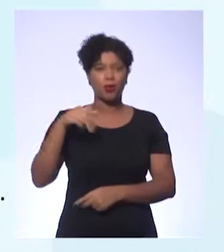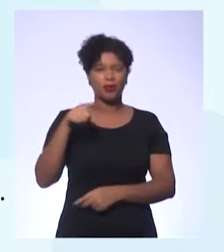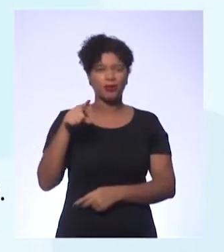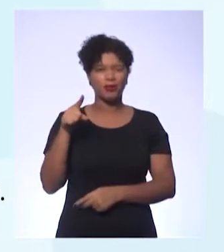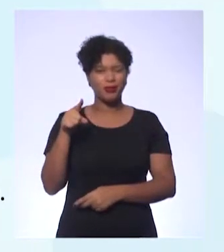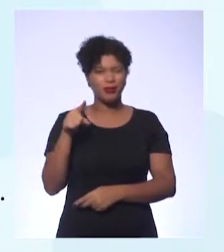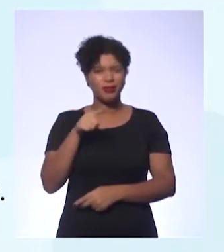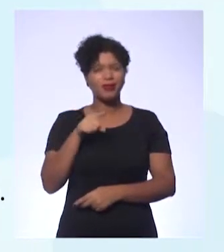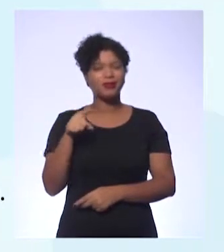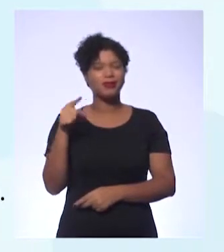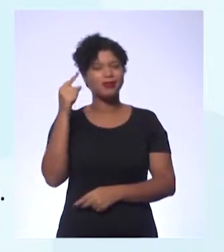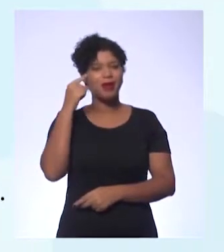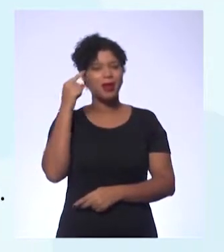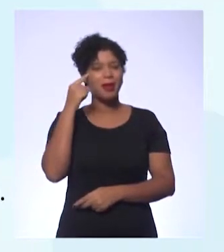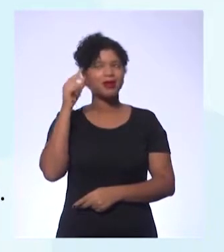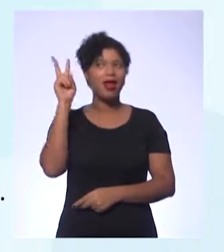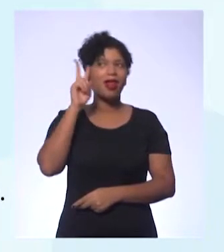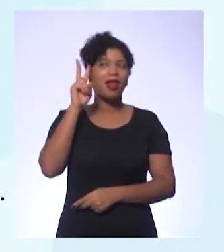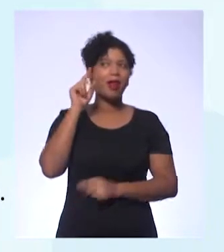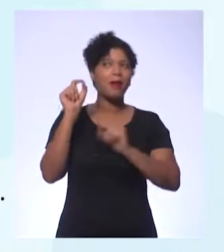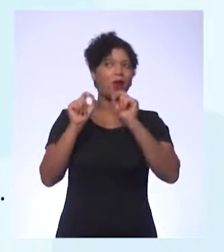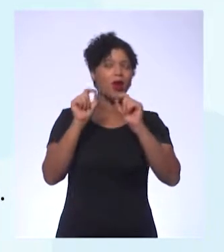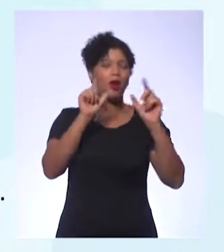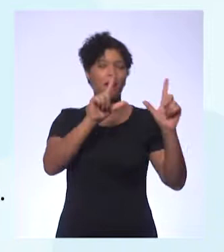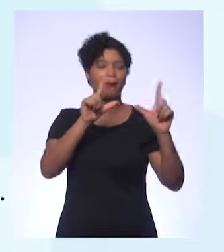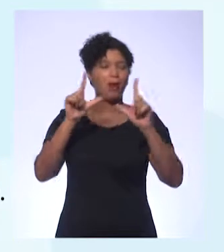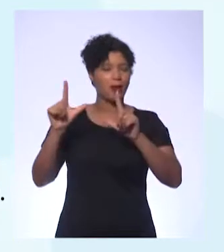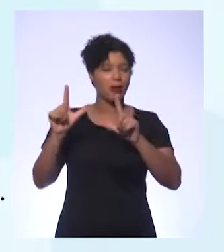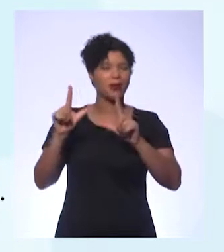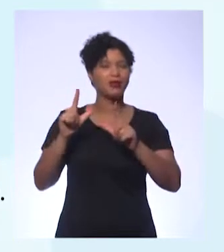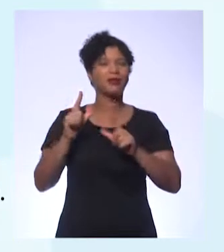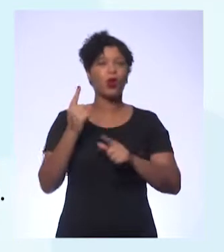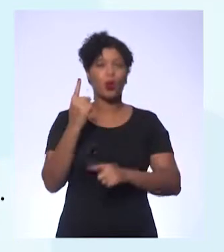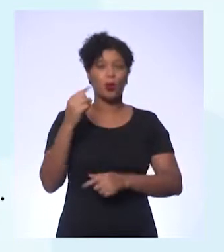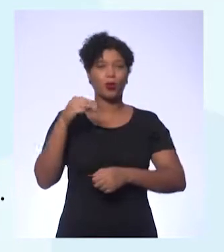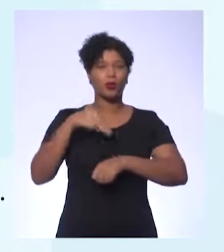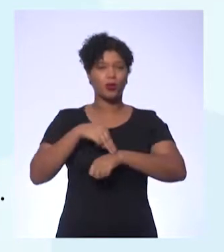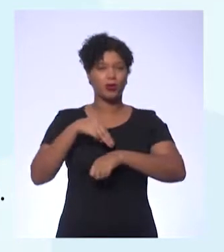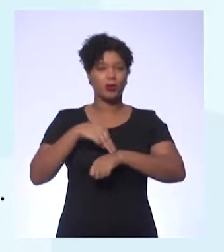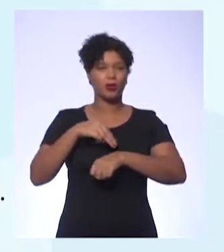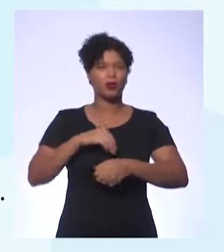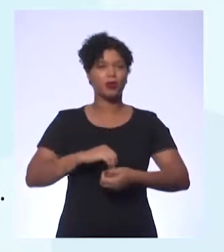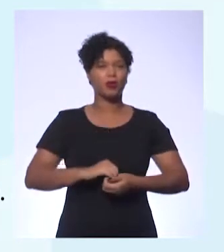se remete a alguma lembrança, alguma situação da vida. 1 minuto.